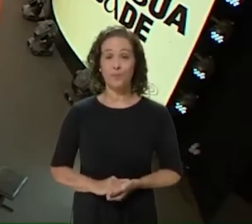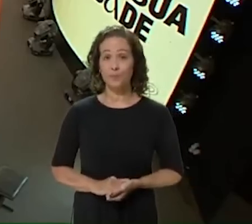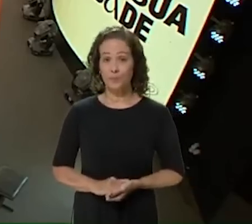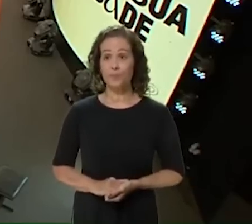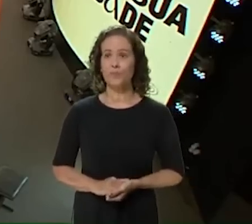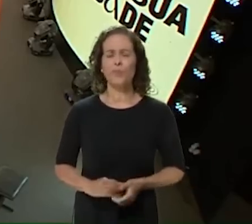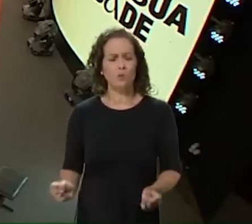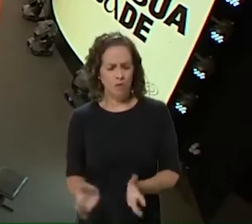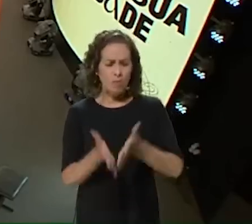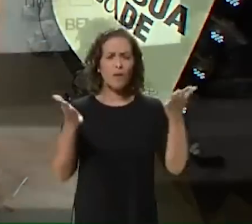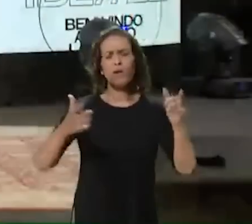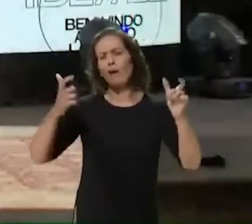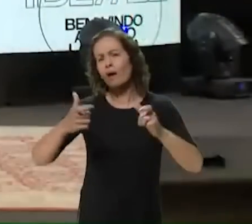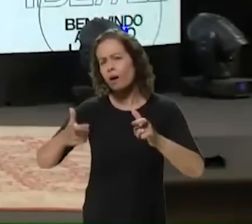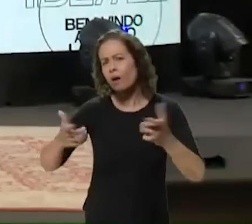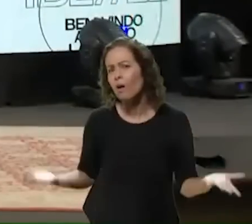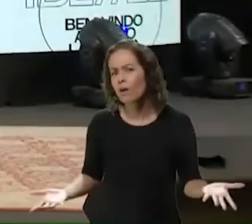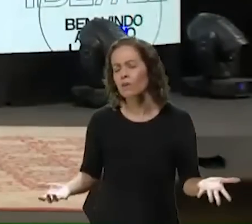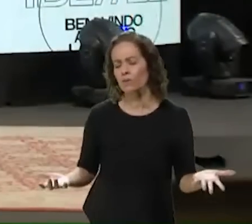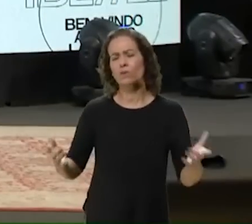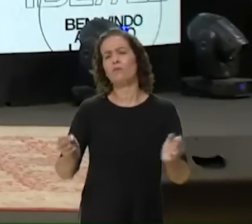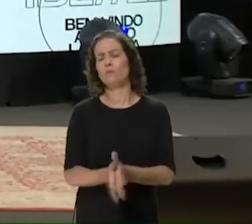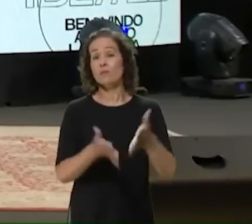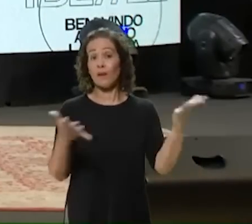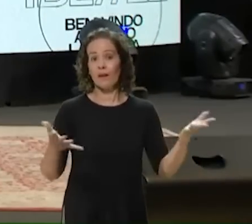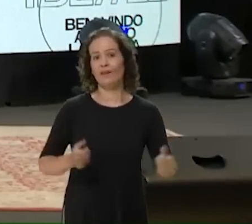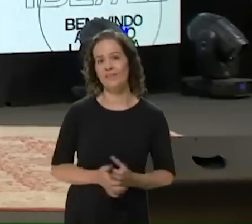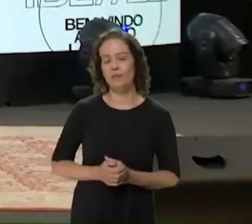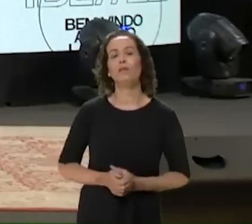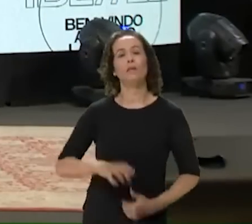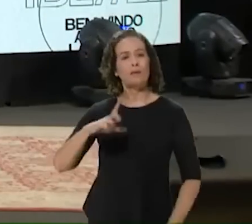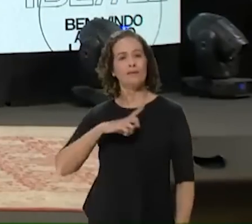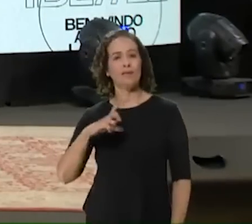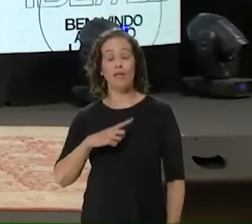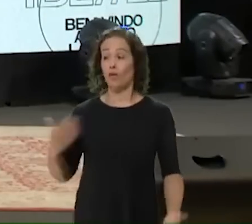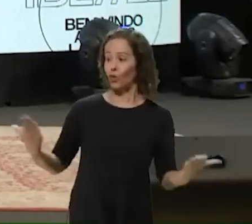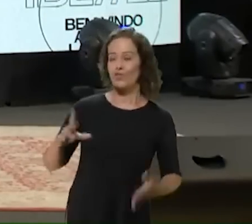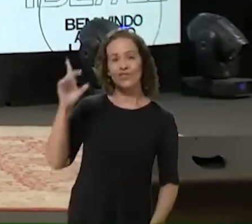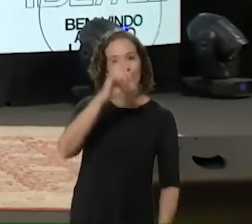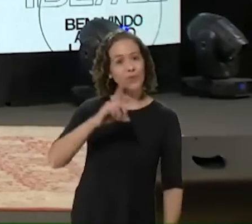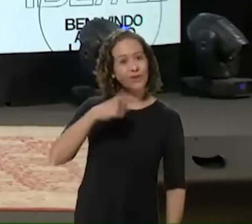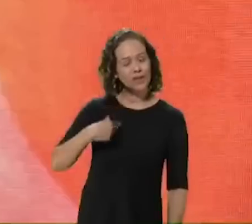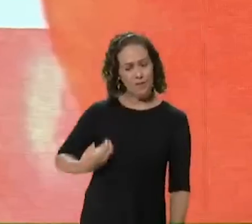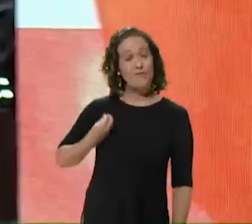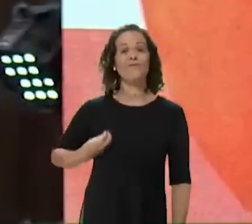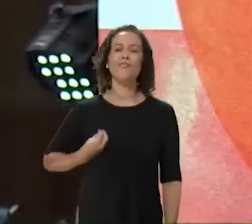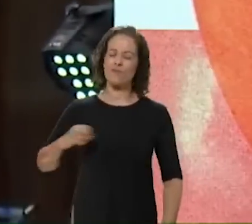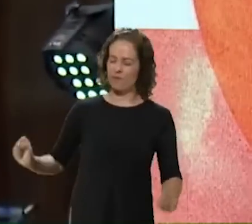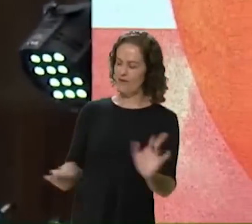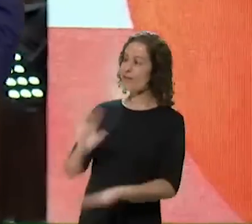Cadê o sobrenatural? Não tem nada de sobrenatural. Tem sim, eu levantei vivo nesse domingo hoje para a glória de Deus.